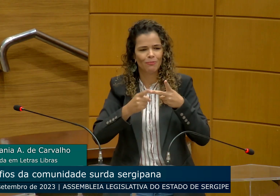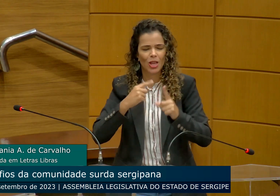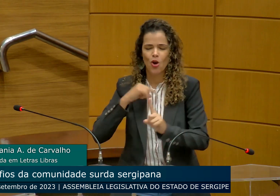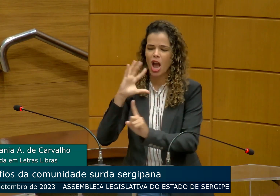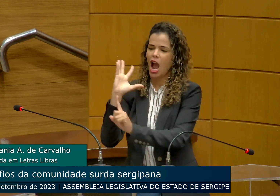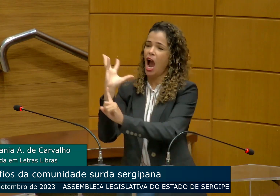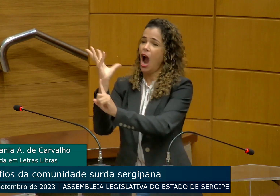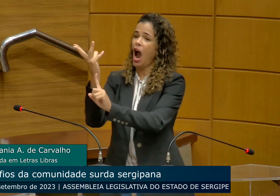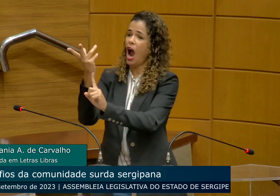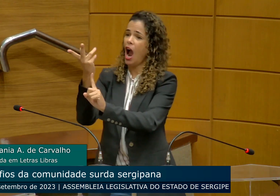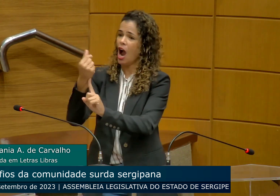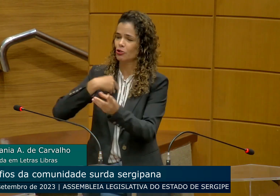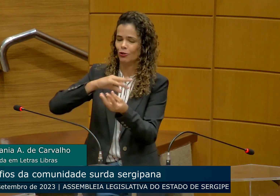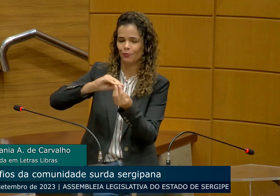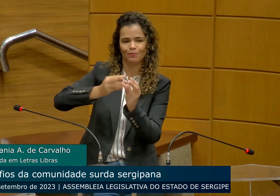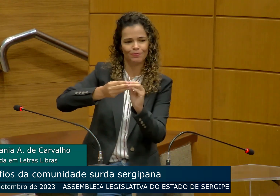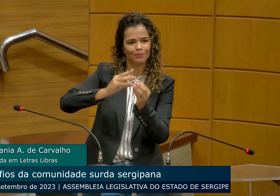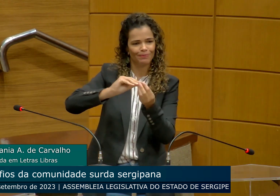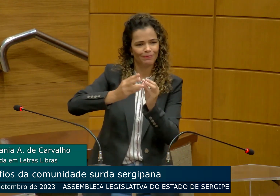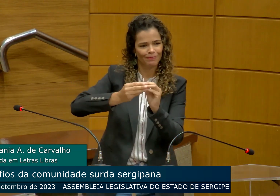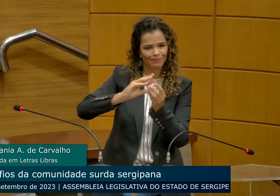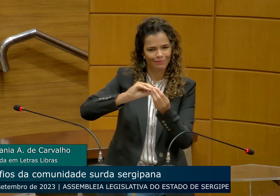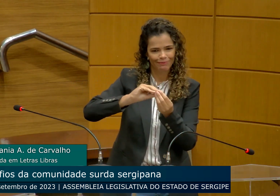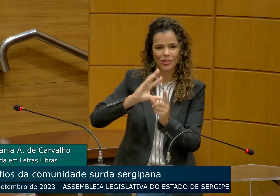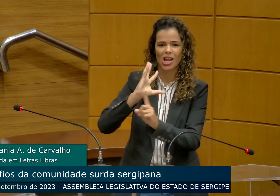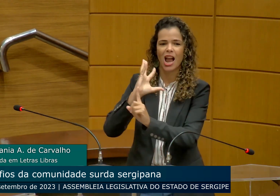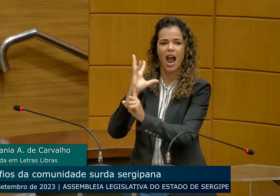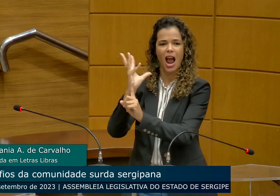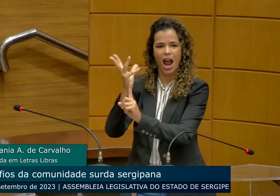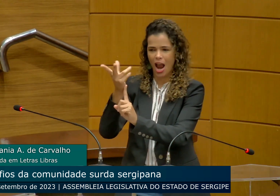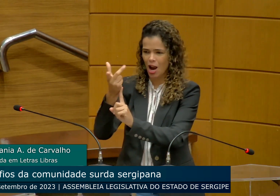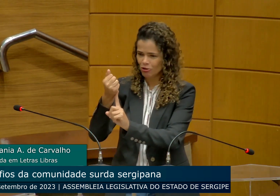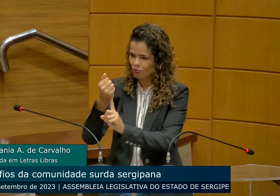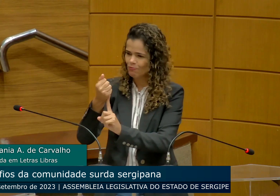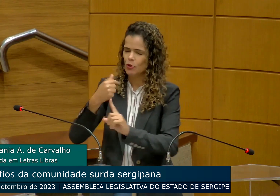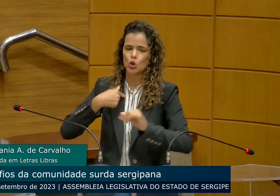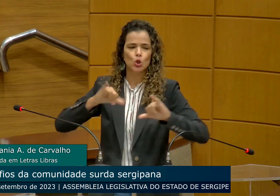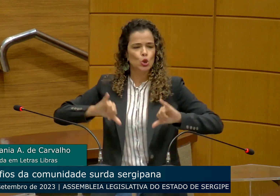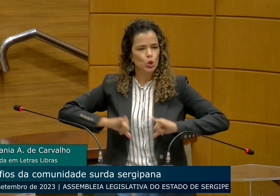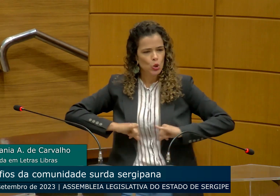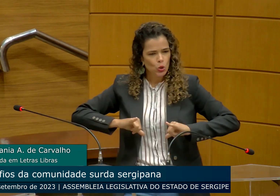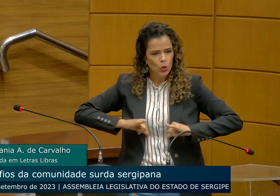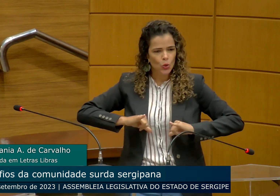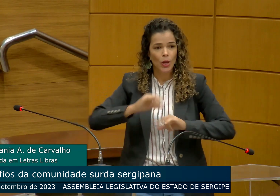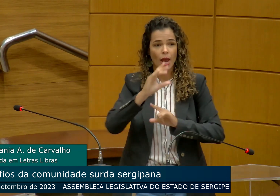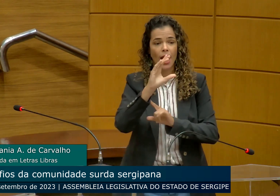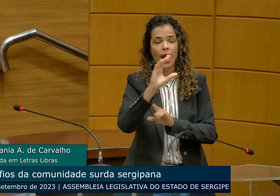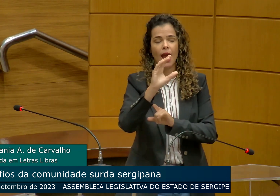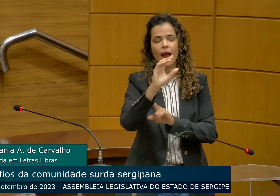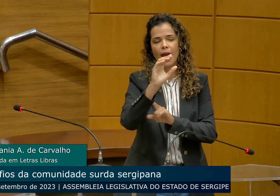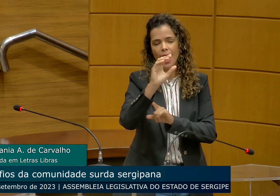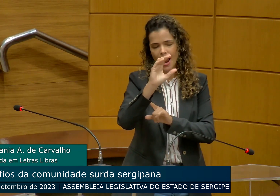juntando. E aí, fui fazendo docinhos.